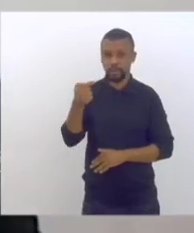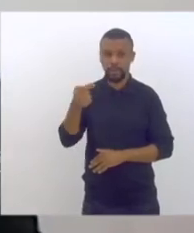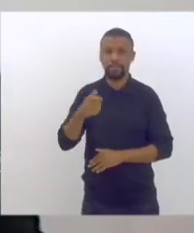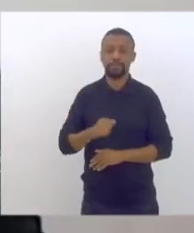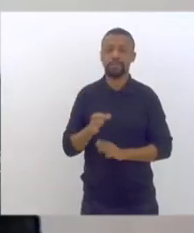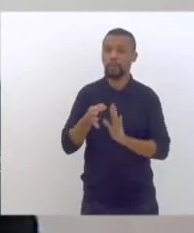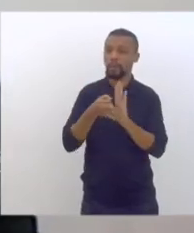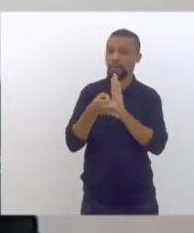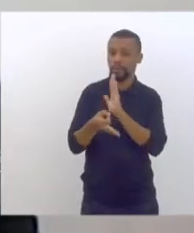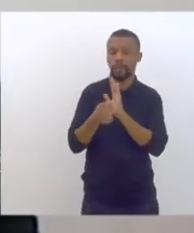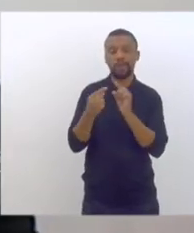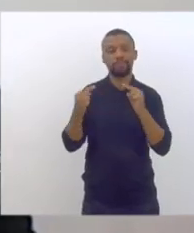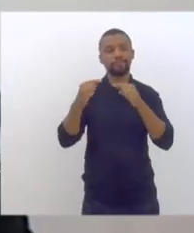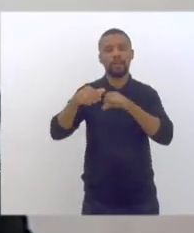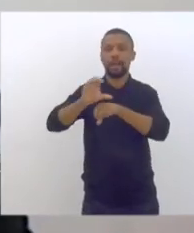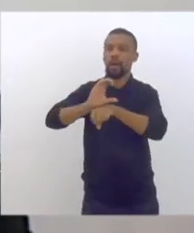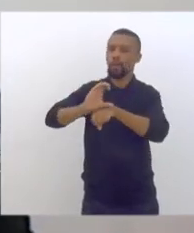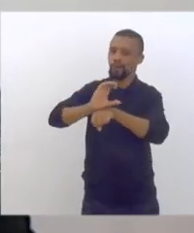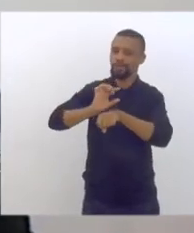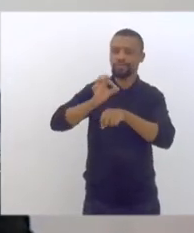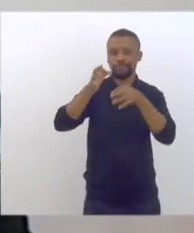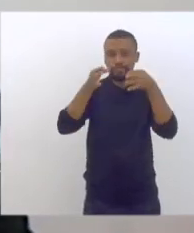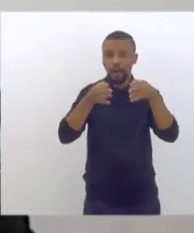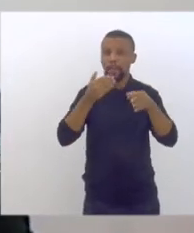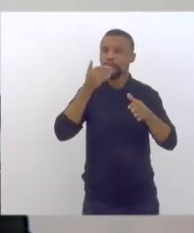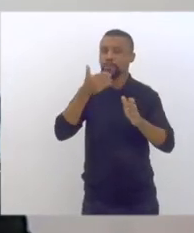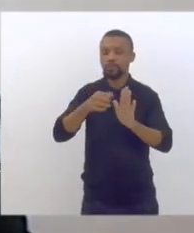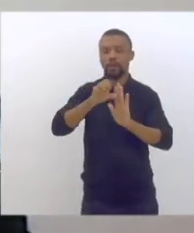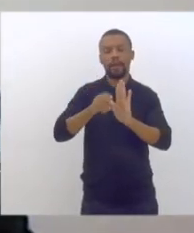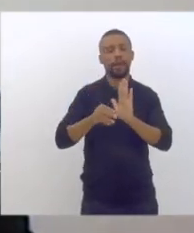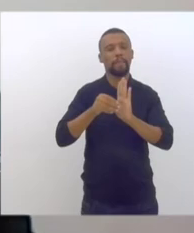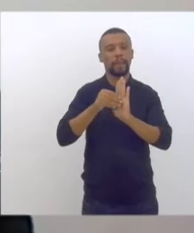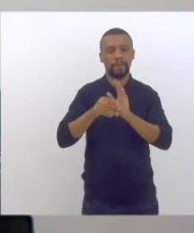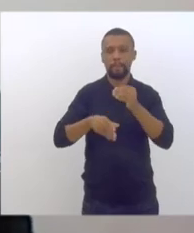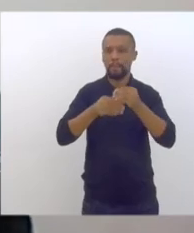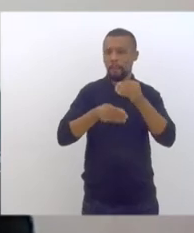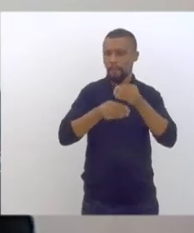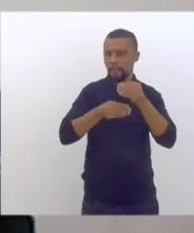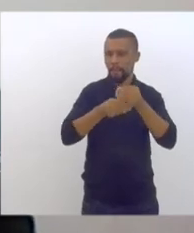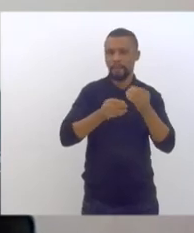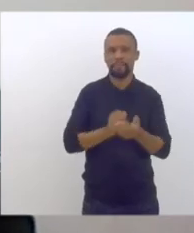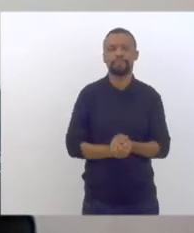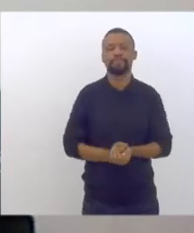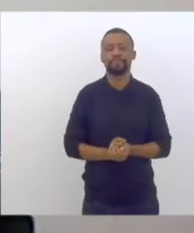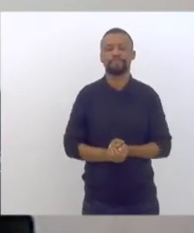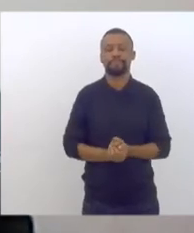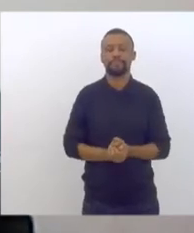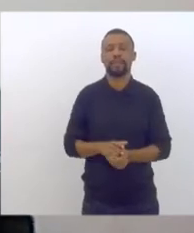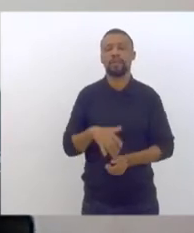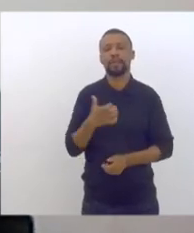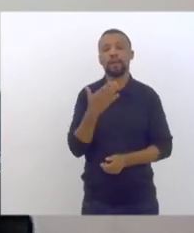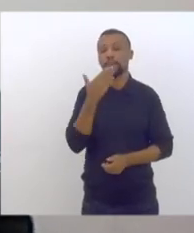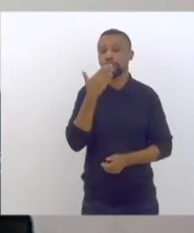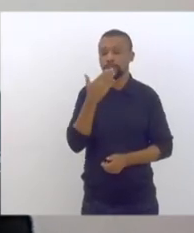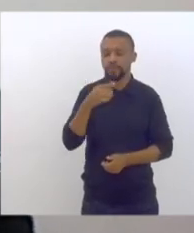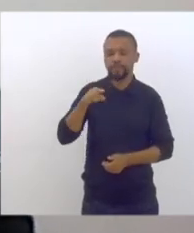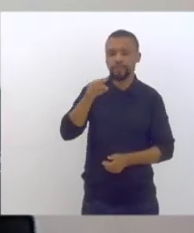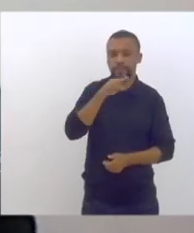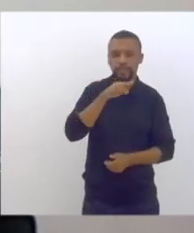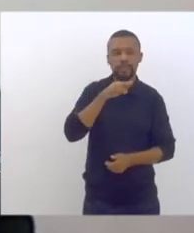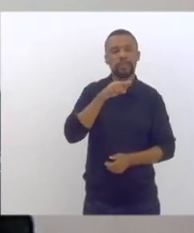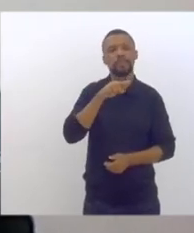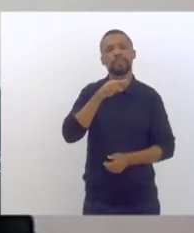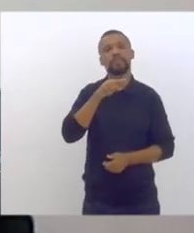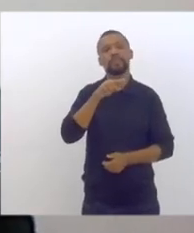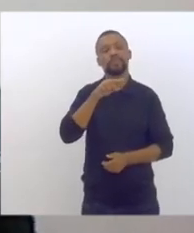parecer pela constitucionalidade com emenda eu queria pedir venha a